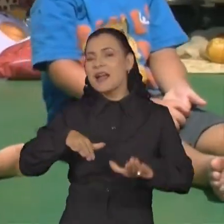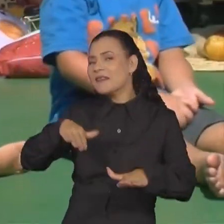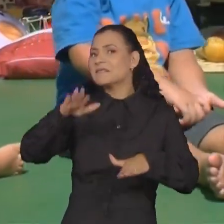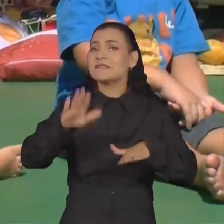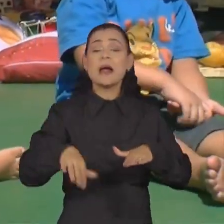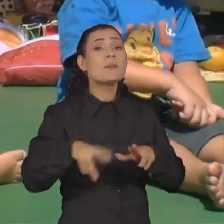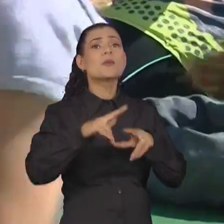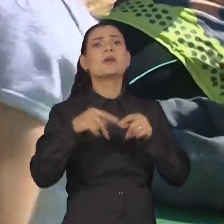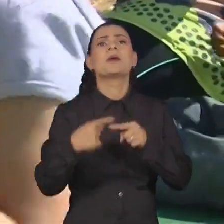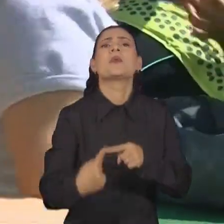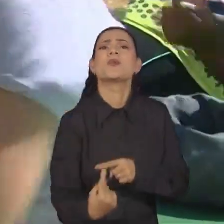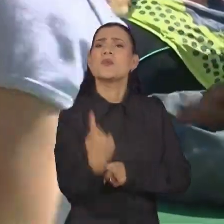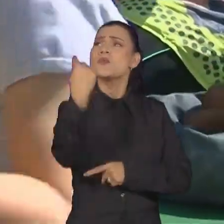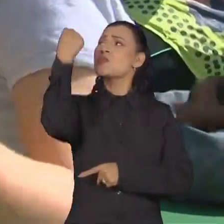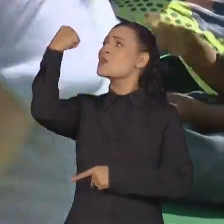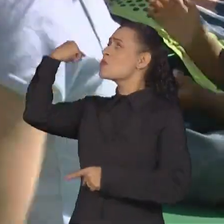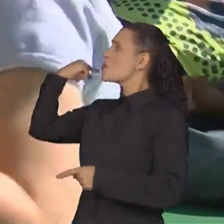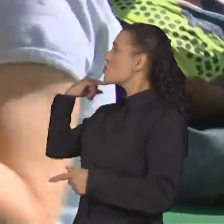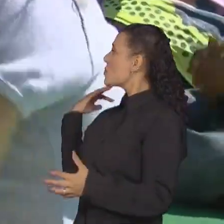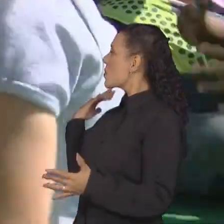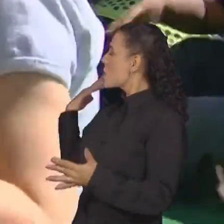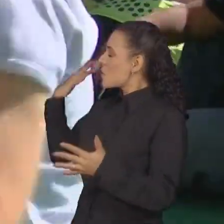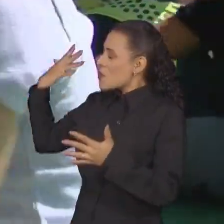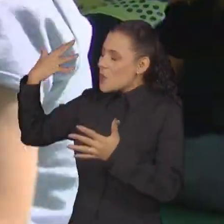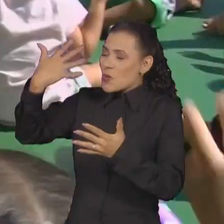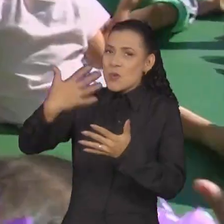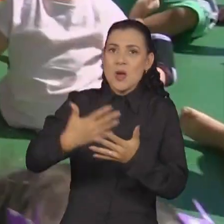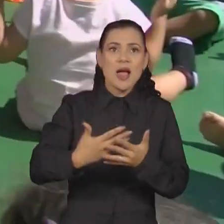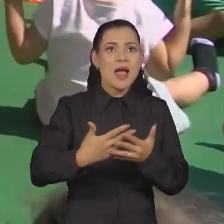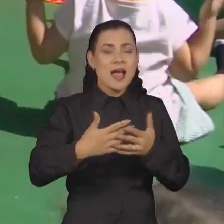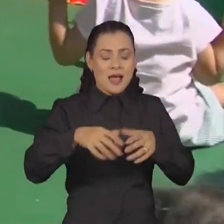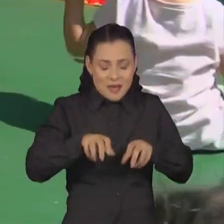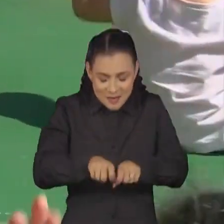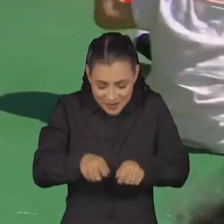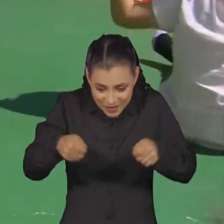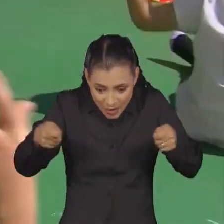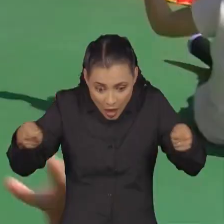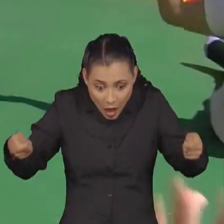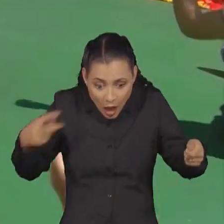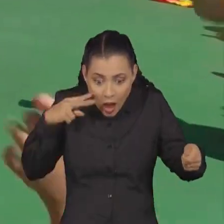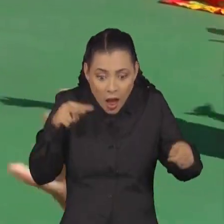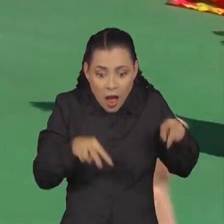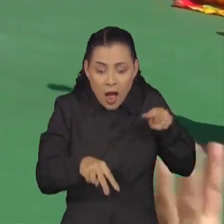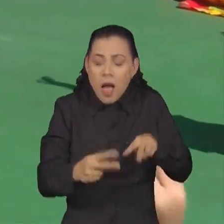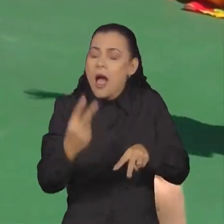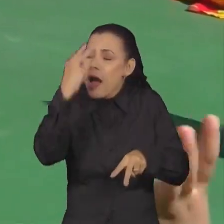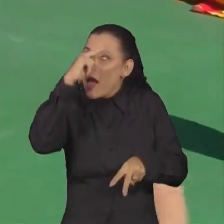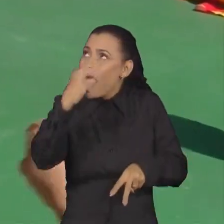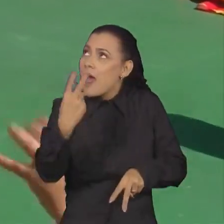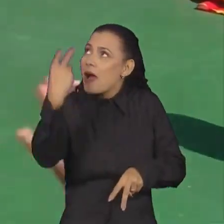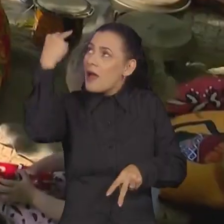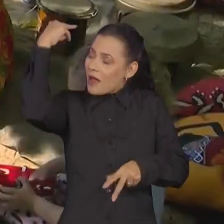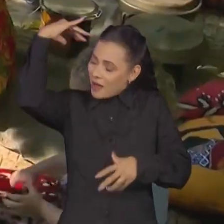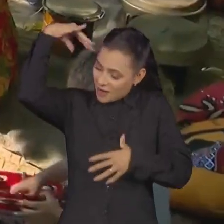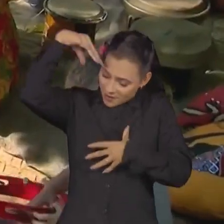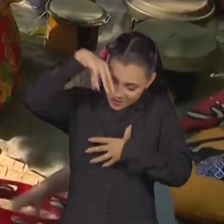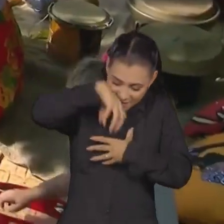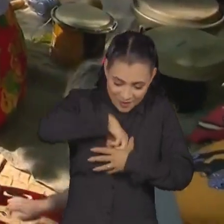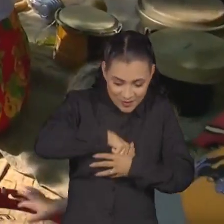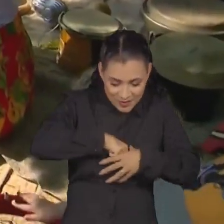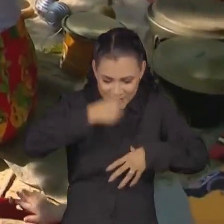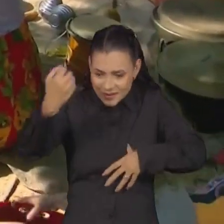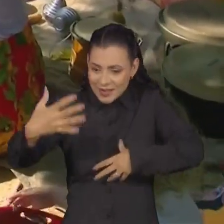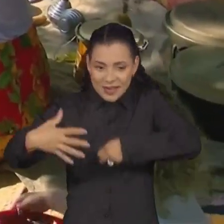Reconectar com o passado é como abrir um baú cheio de histórias que, de alguma forma, reverbera dentro de nós. E vocês